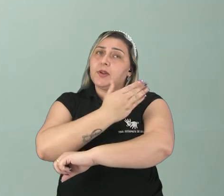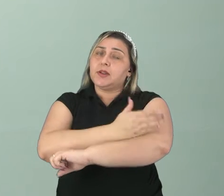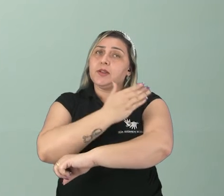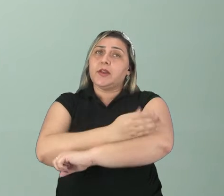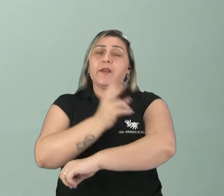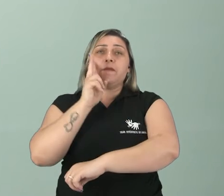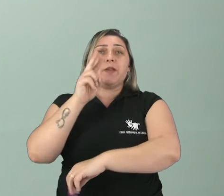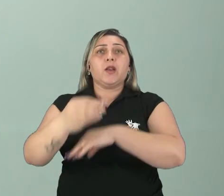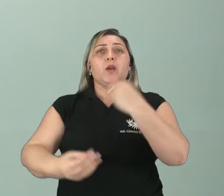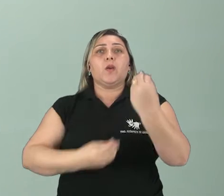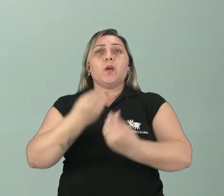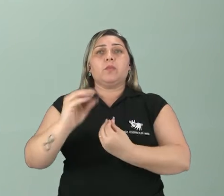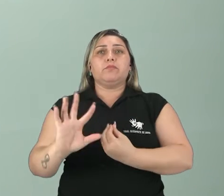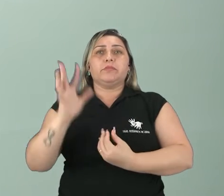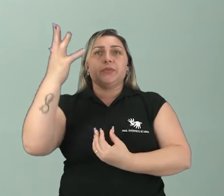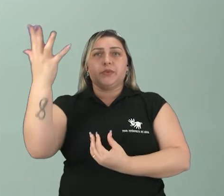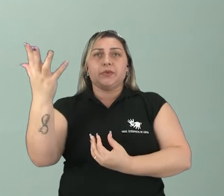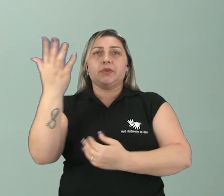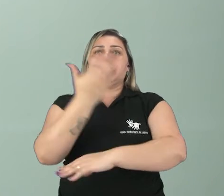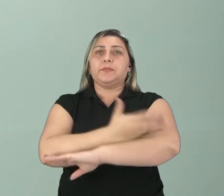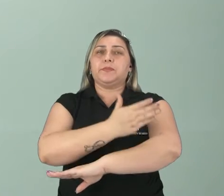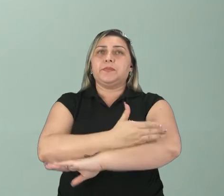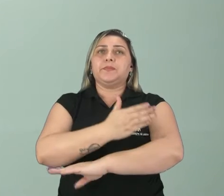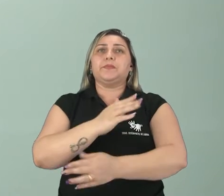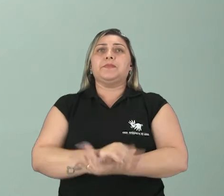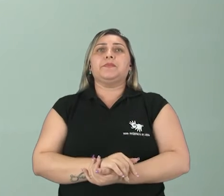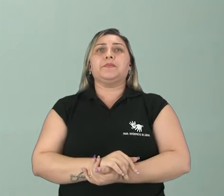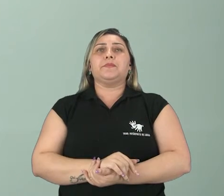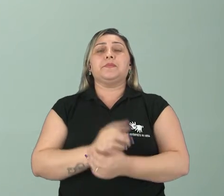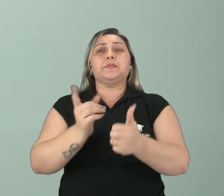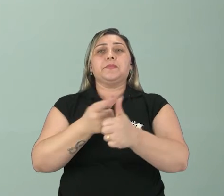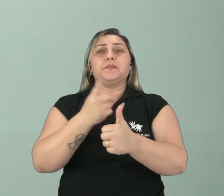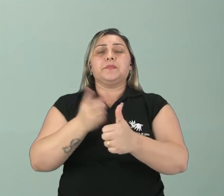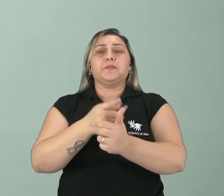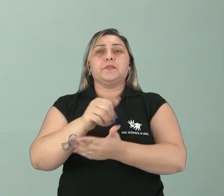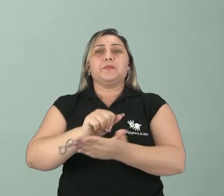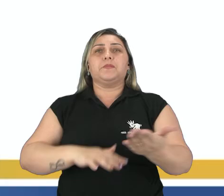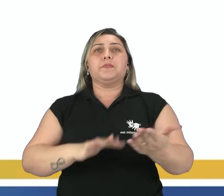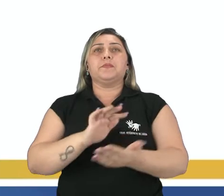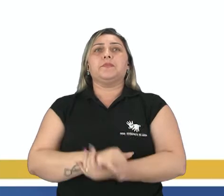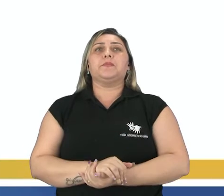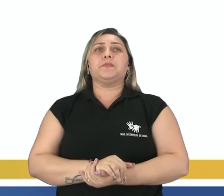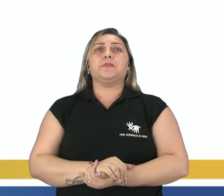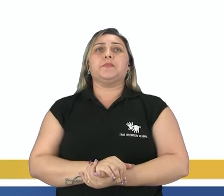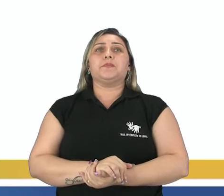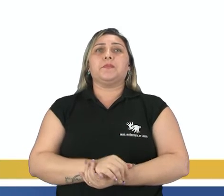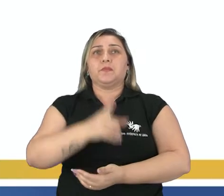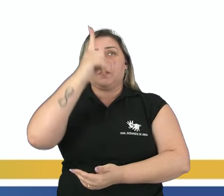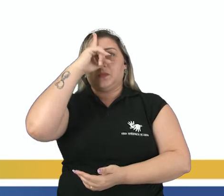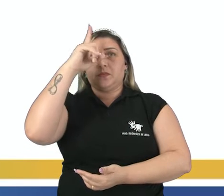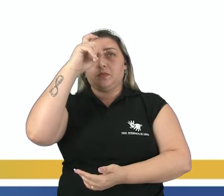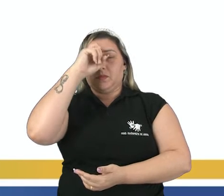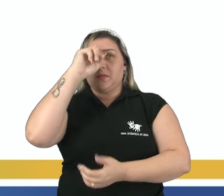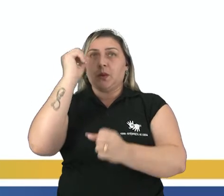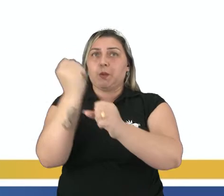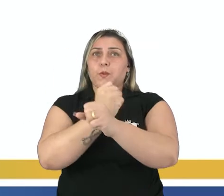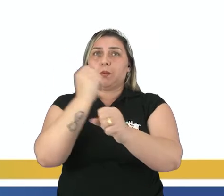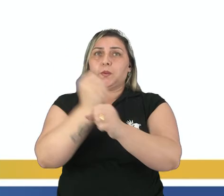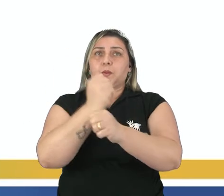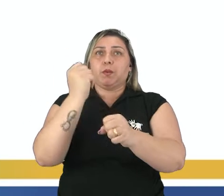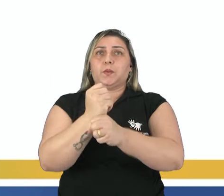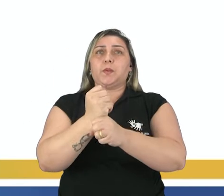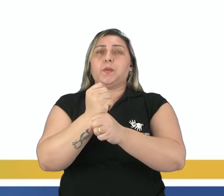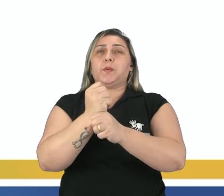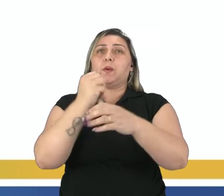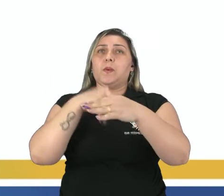e vejam como funciona na prática. Então vamos ao primeiro exercitando de hoje. Em um hospital será construído